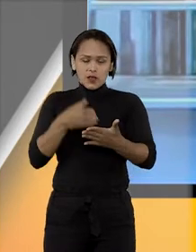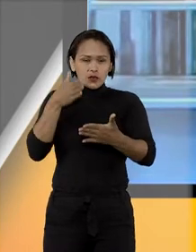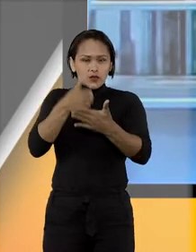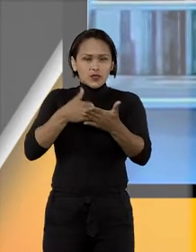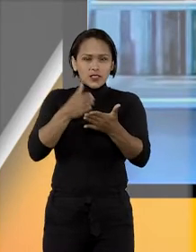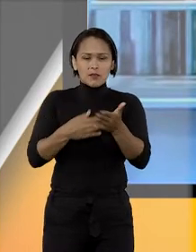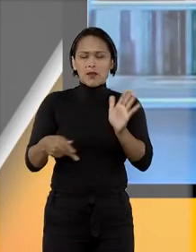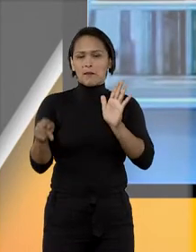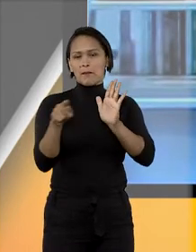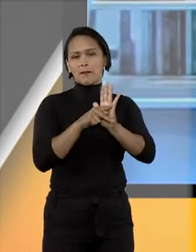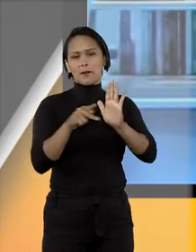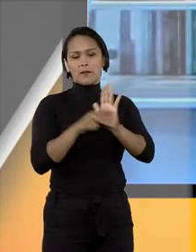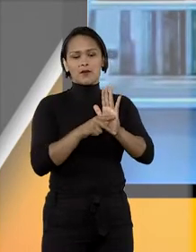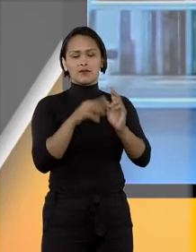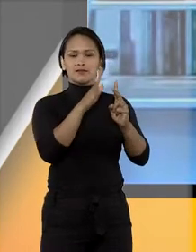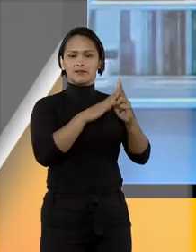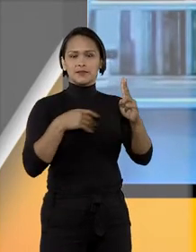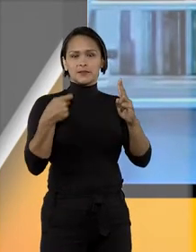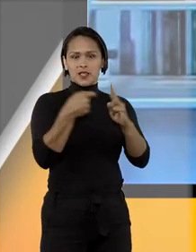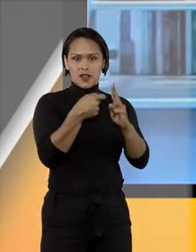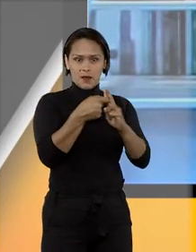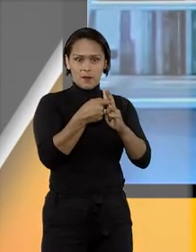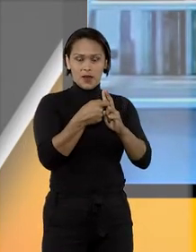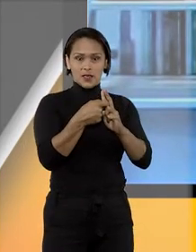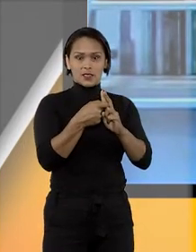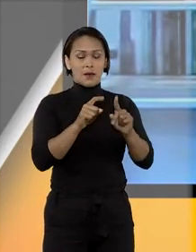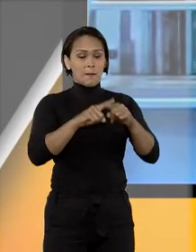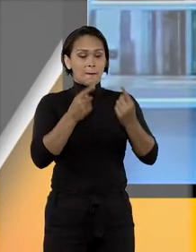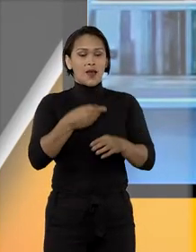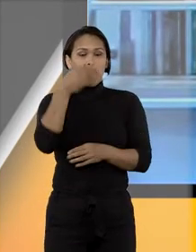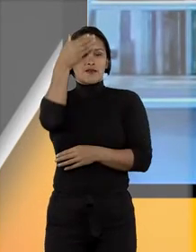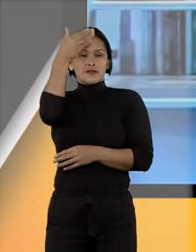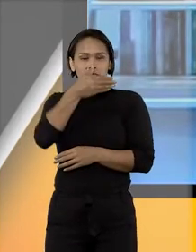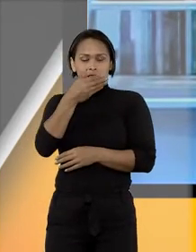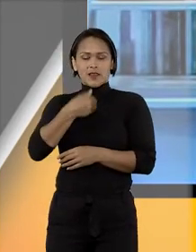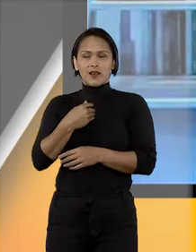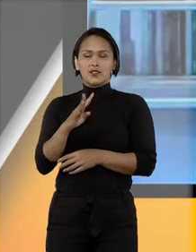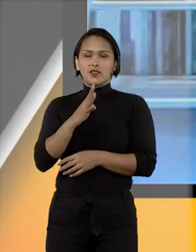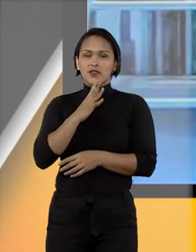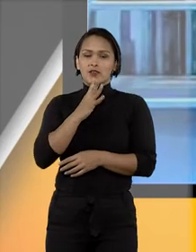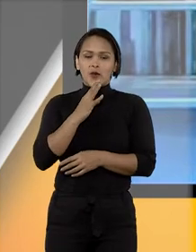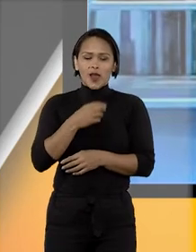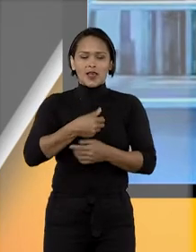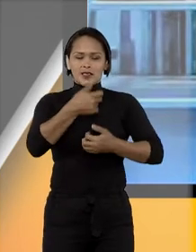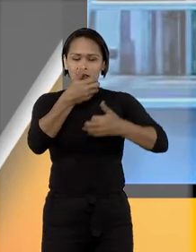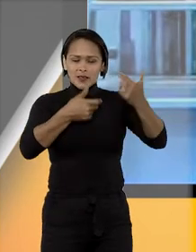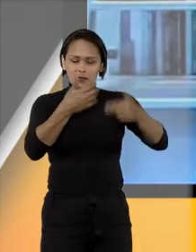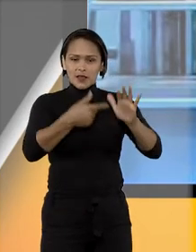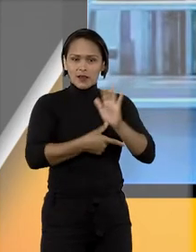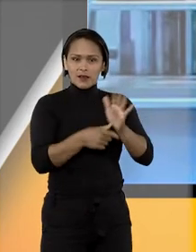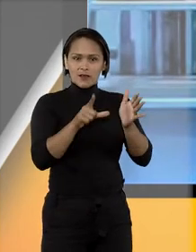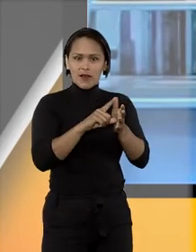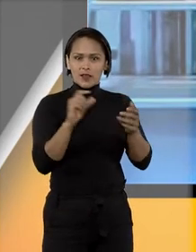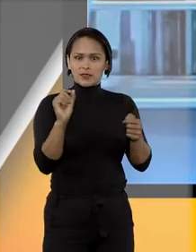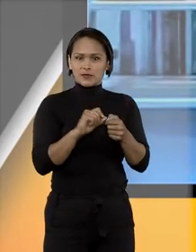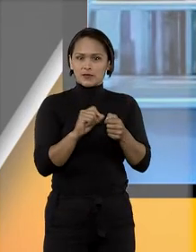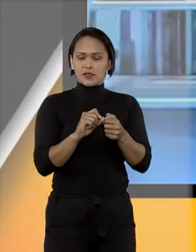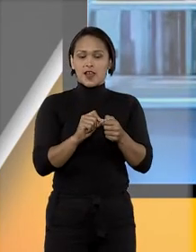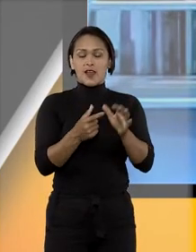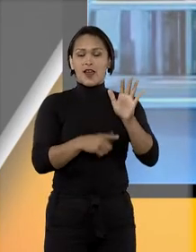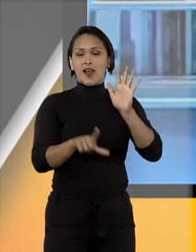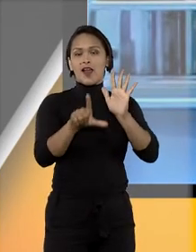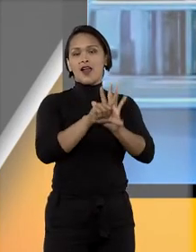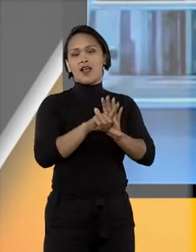limites propostos pelas partes, sendo-lhe vedado conhecer de questões não suscitadas, a cujo respeito a lei